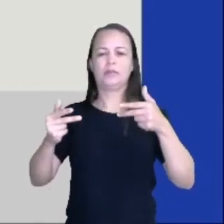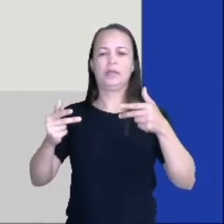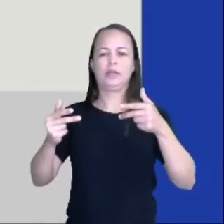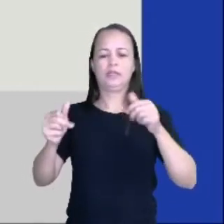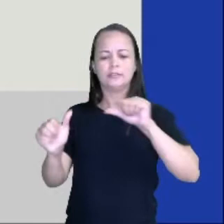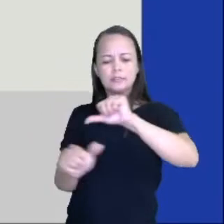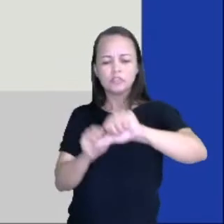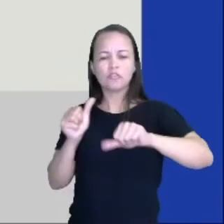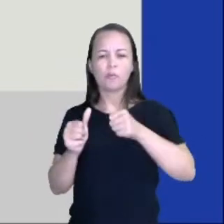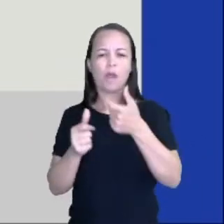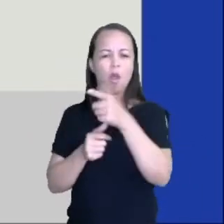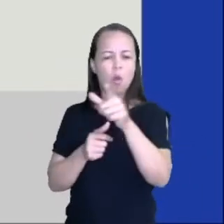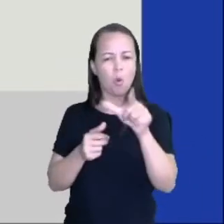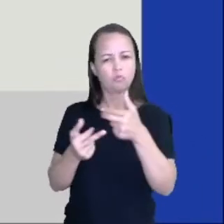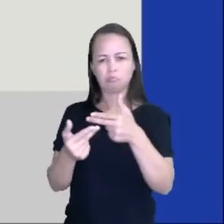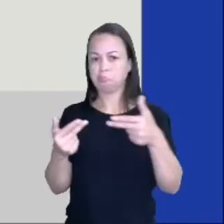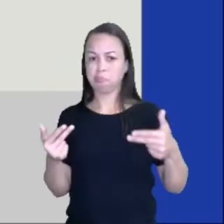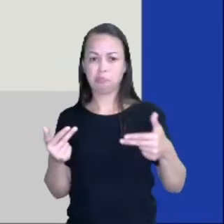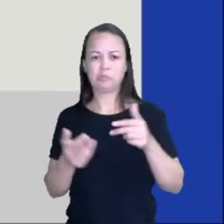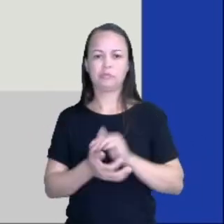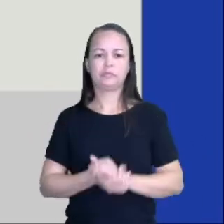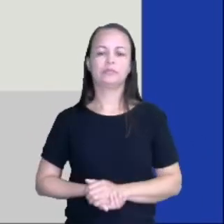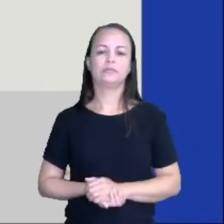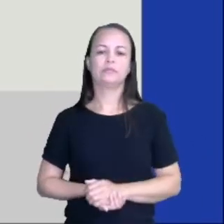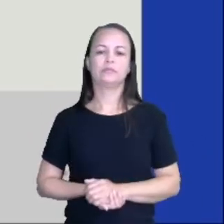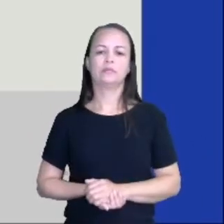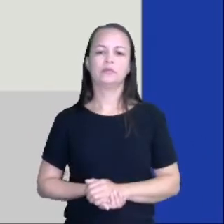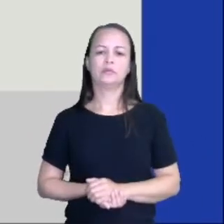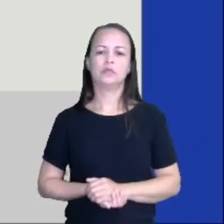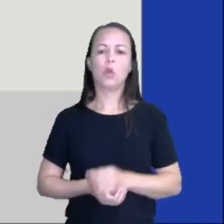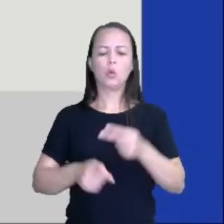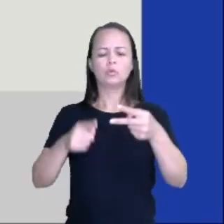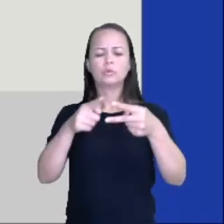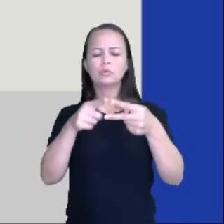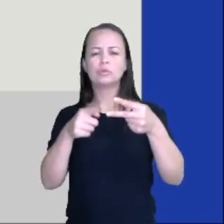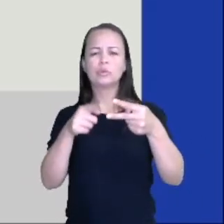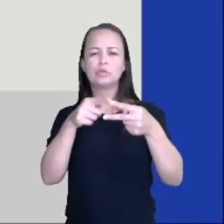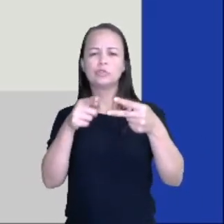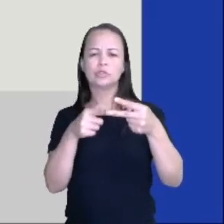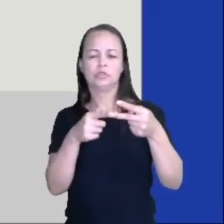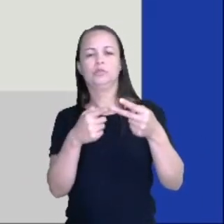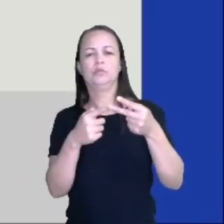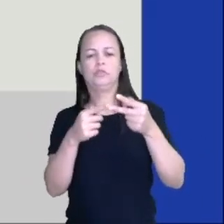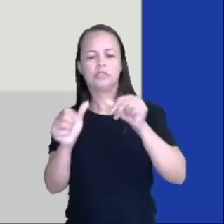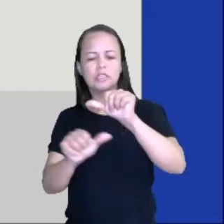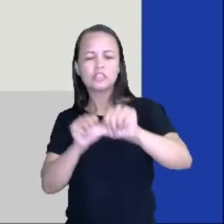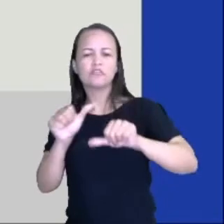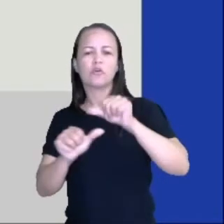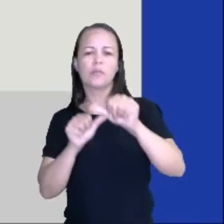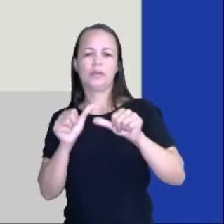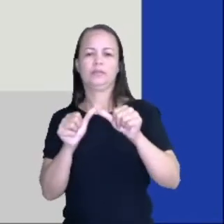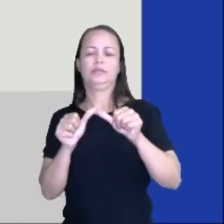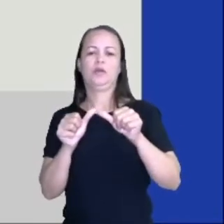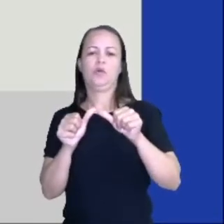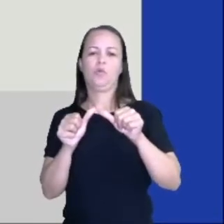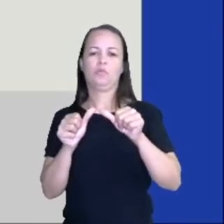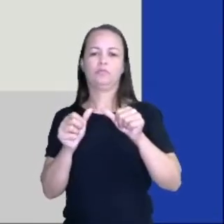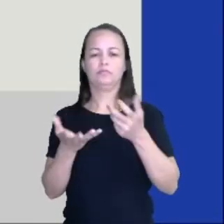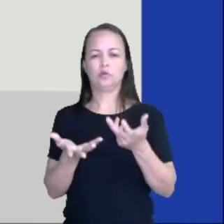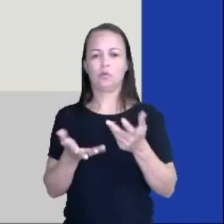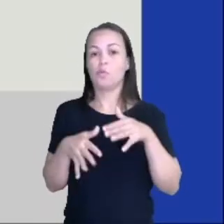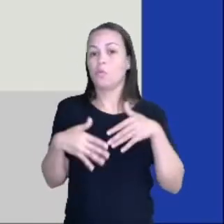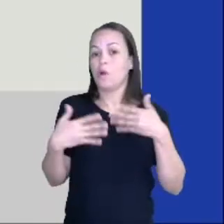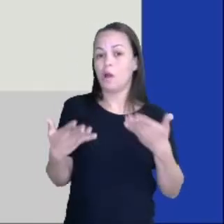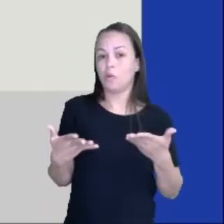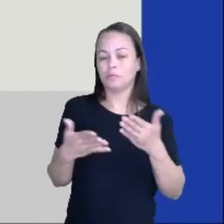coisa. Quais os 2 tipos de transformações estudadas que acontecem na matéria?